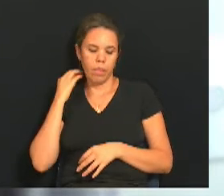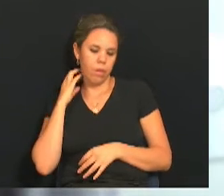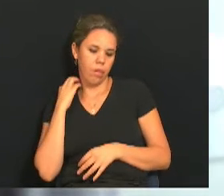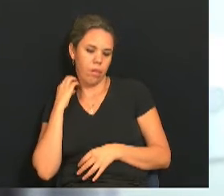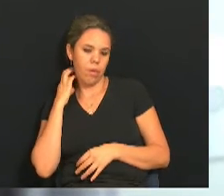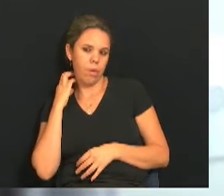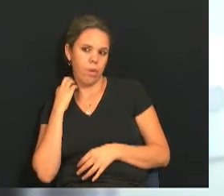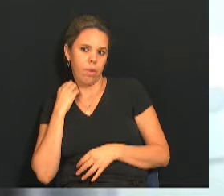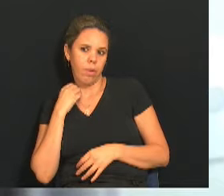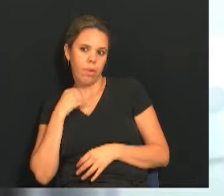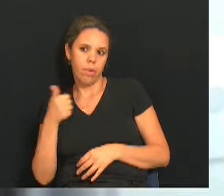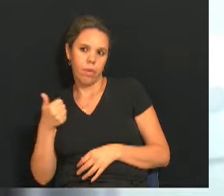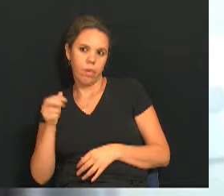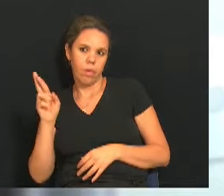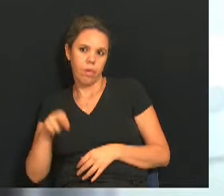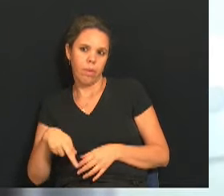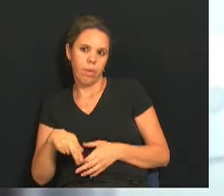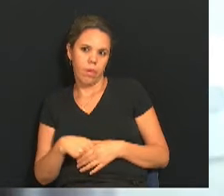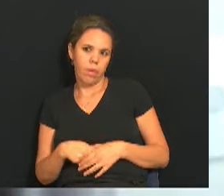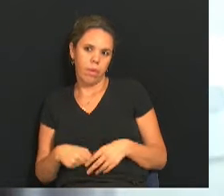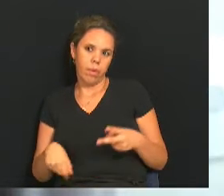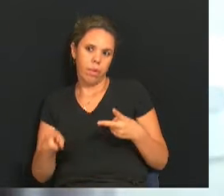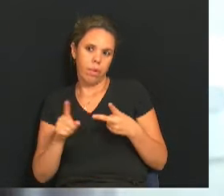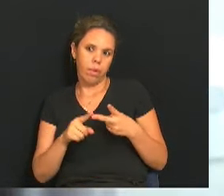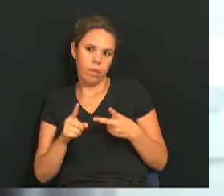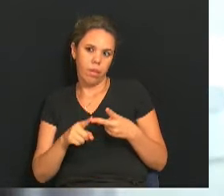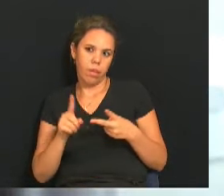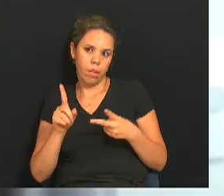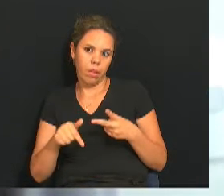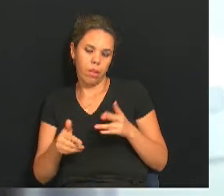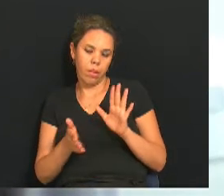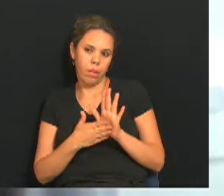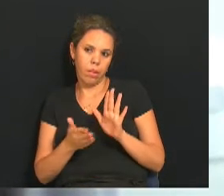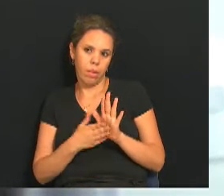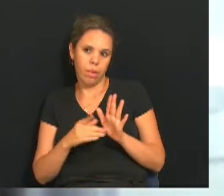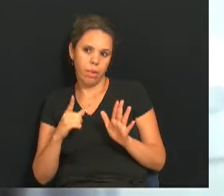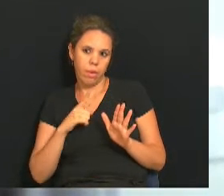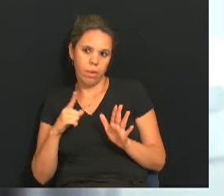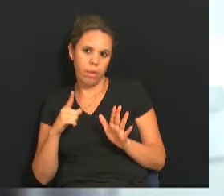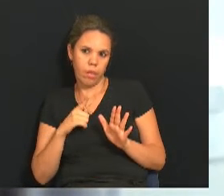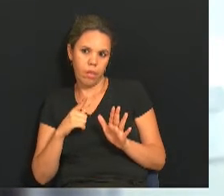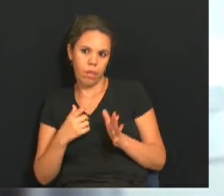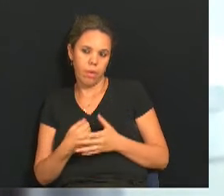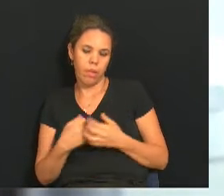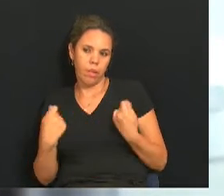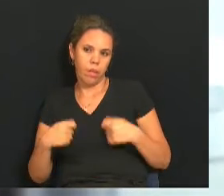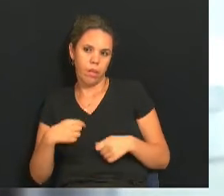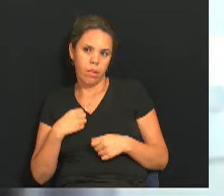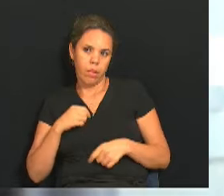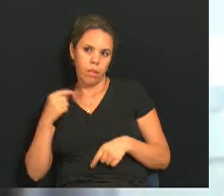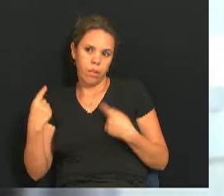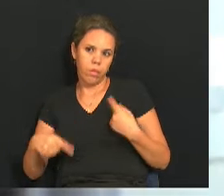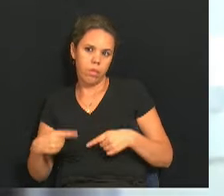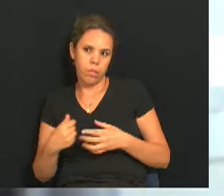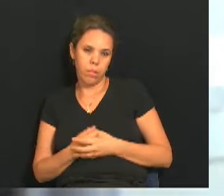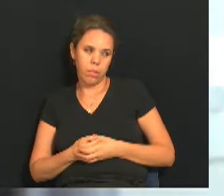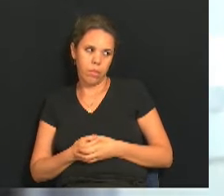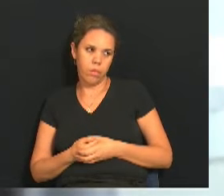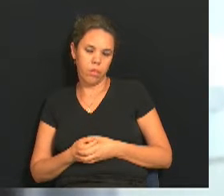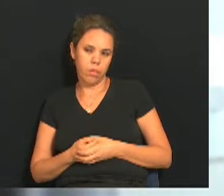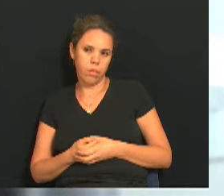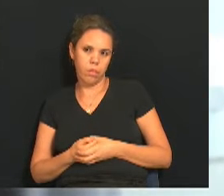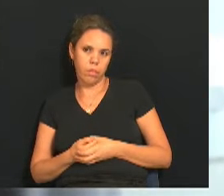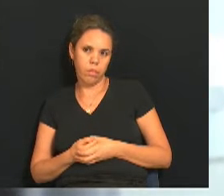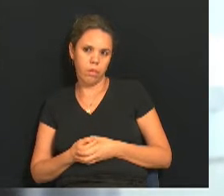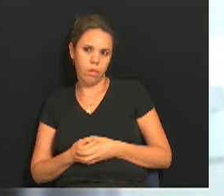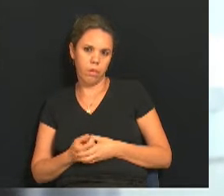Essa era uma primeira razão. E a segunda razão, porque havia uma proposta já finalizada que precisava ser discutida, né? Ou se